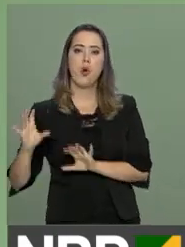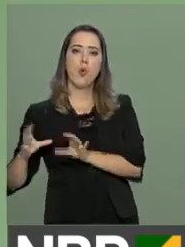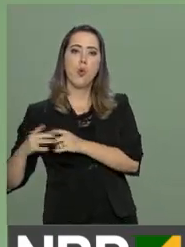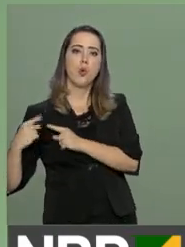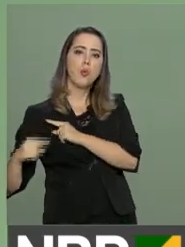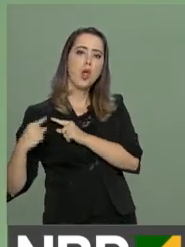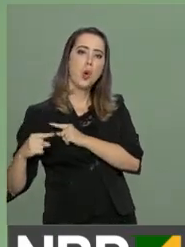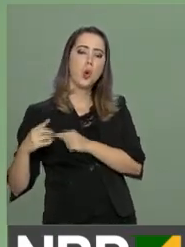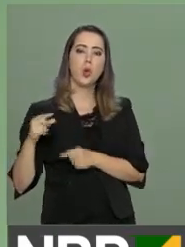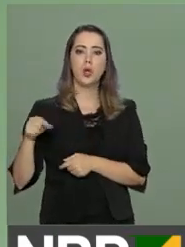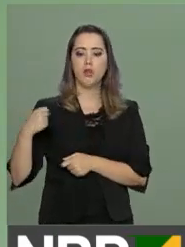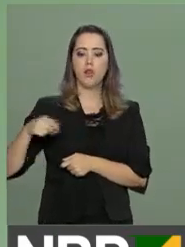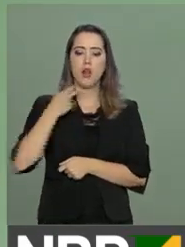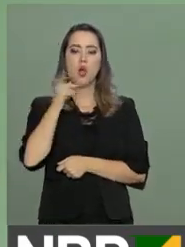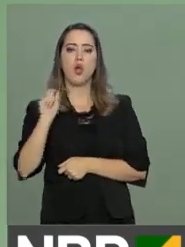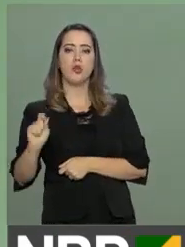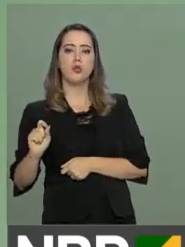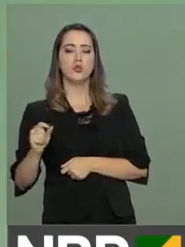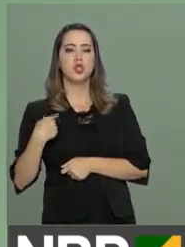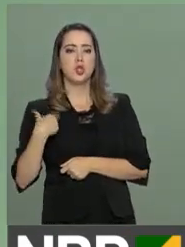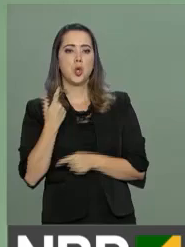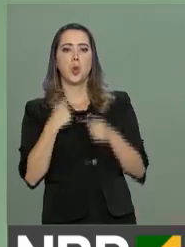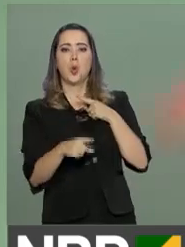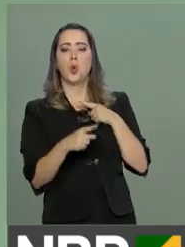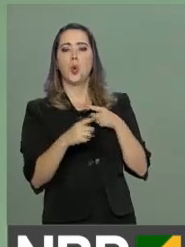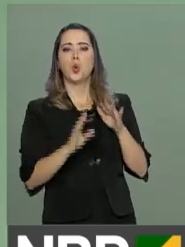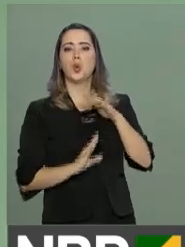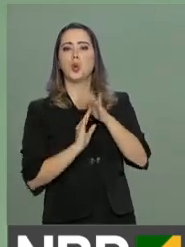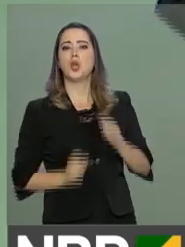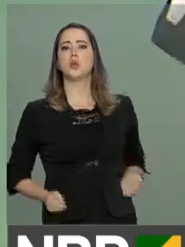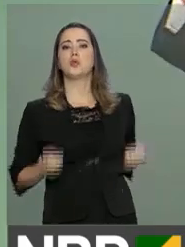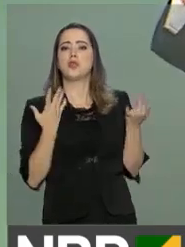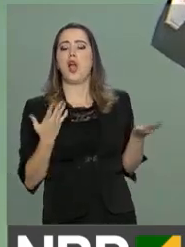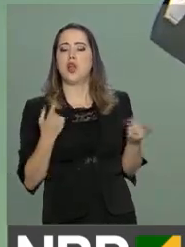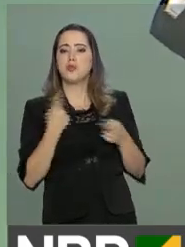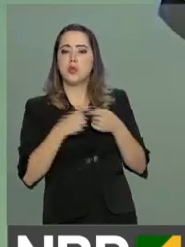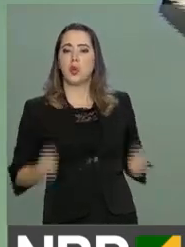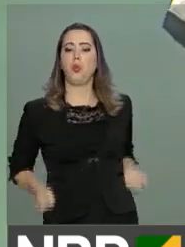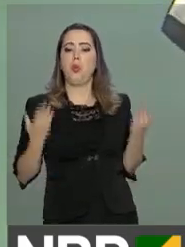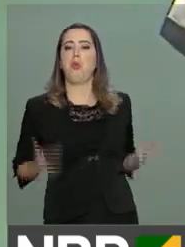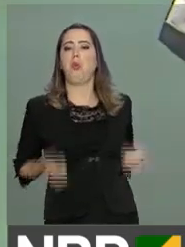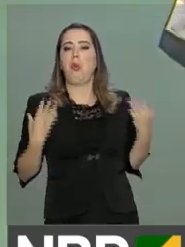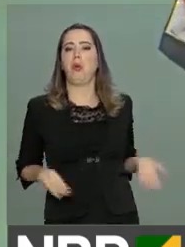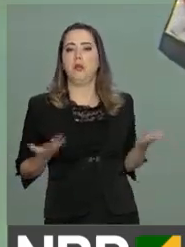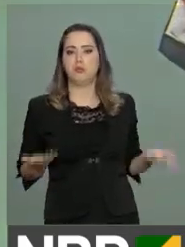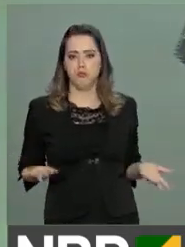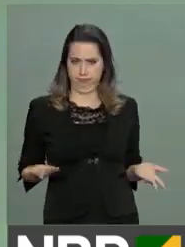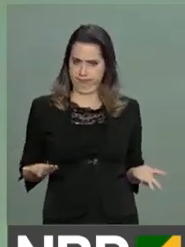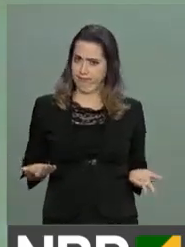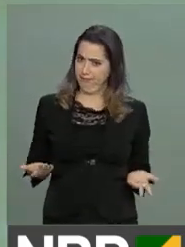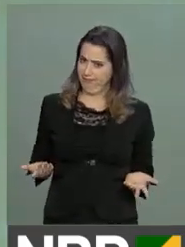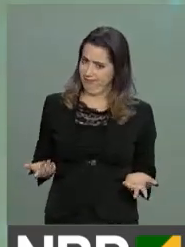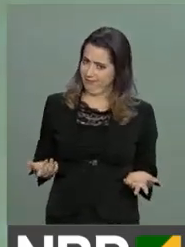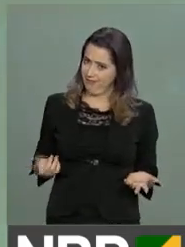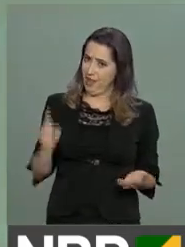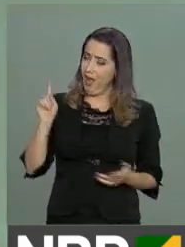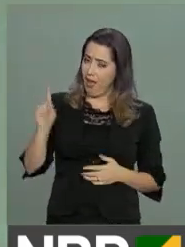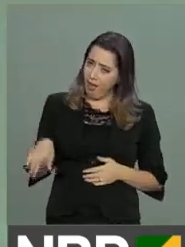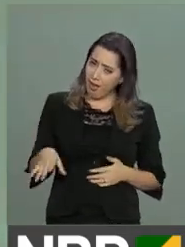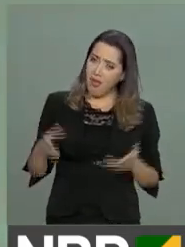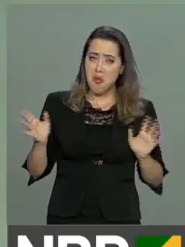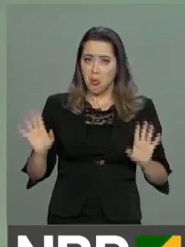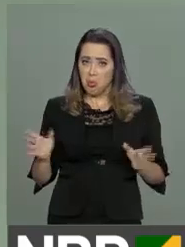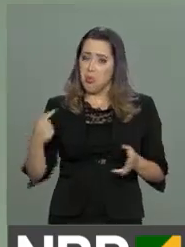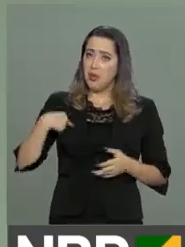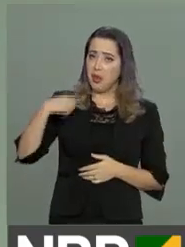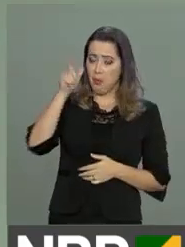olha aqui, eu sou contra o teto dos gastos, porque eu quero gastar à vontade. Aliás, seria muito confortável